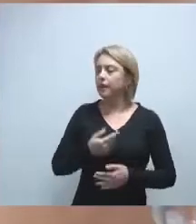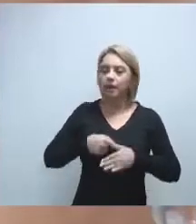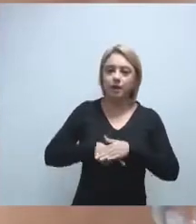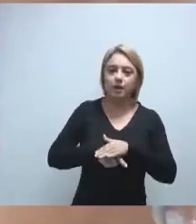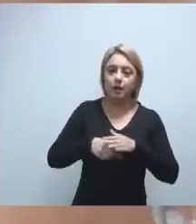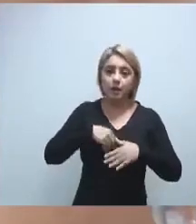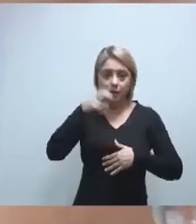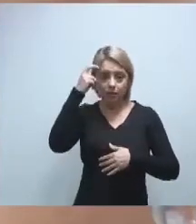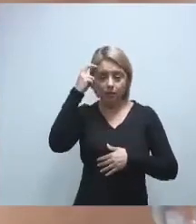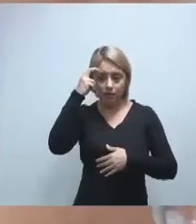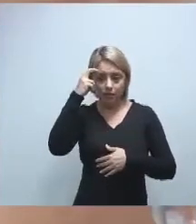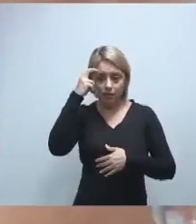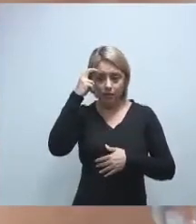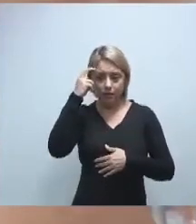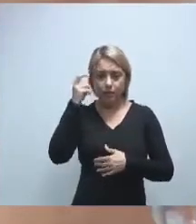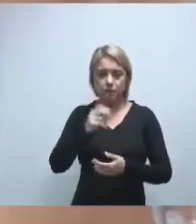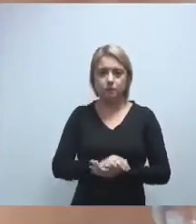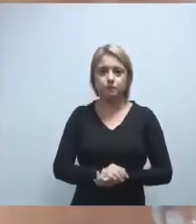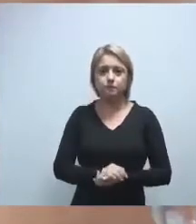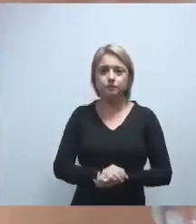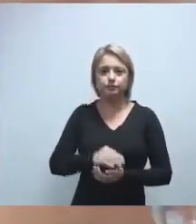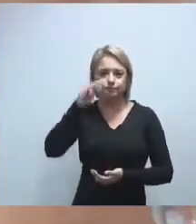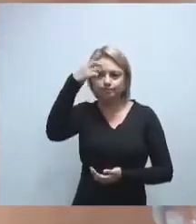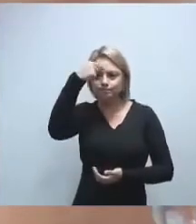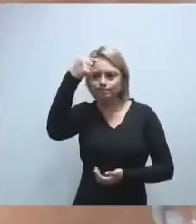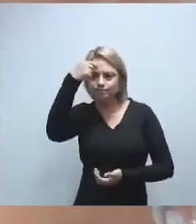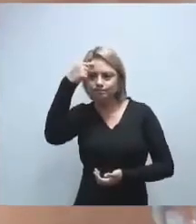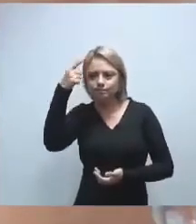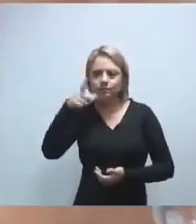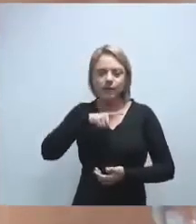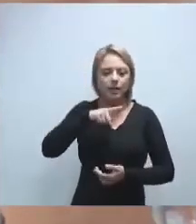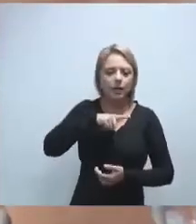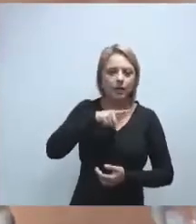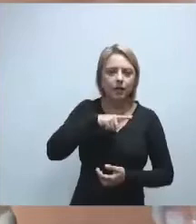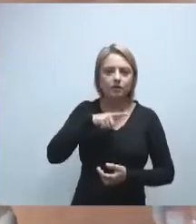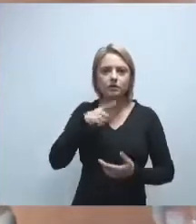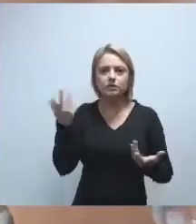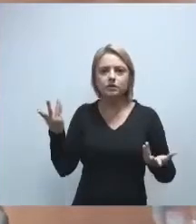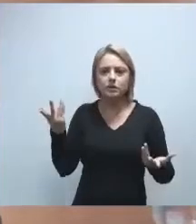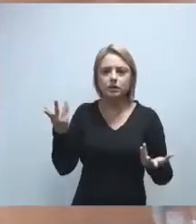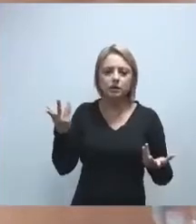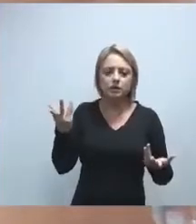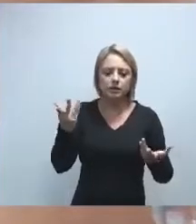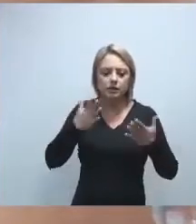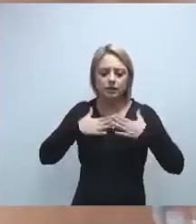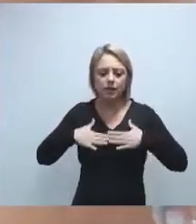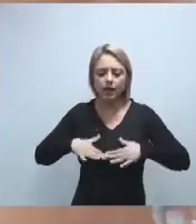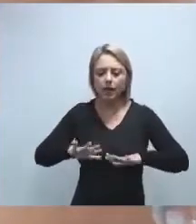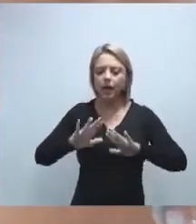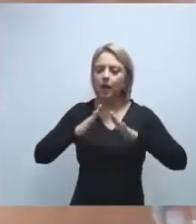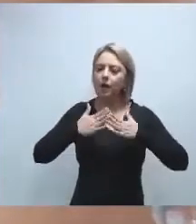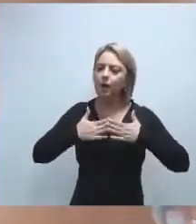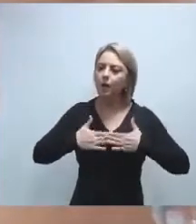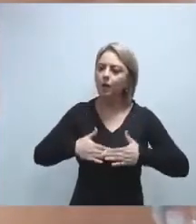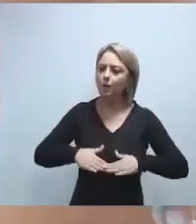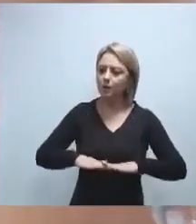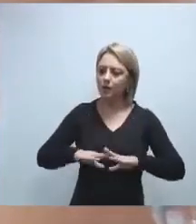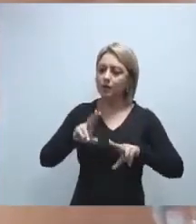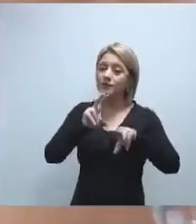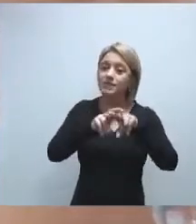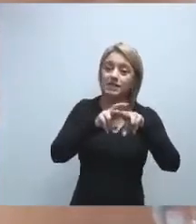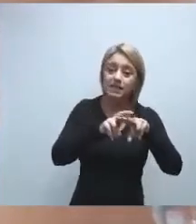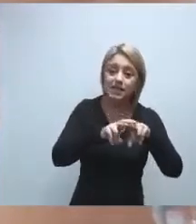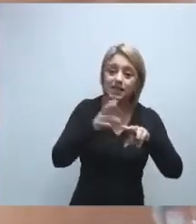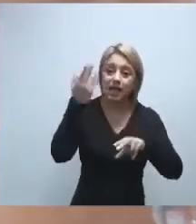intelectualmente eu tive ocasião de assentar ter assento no tribunal